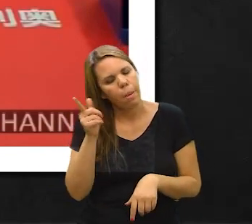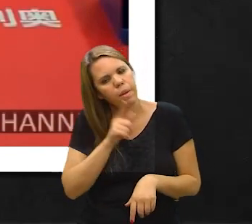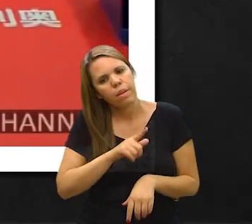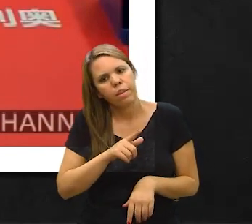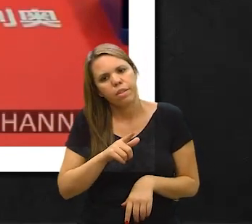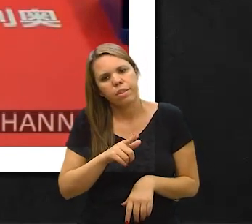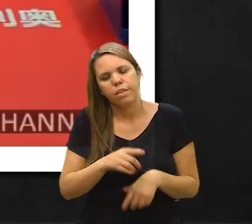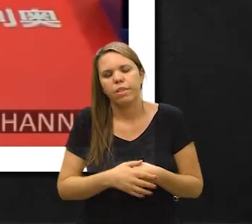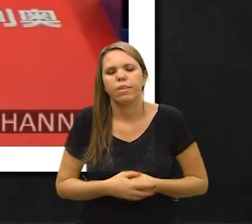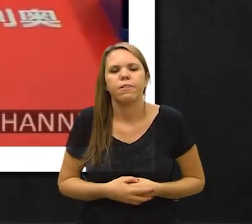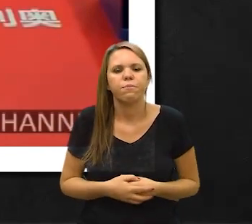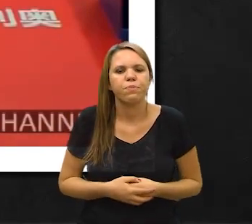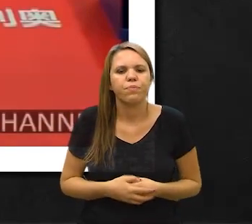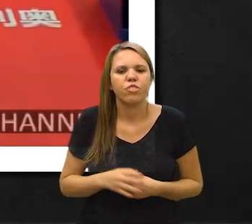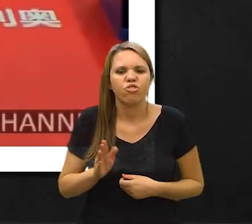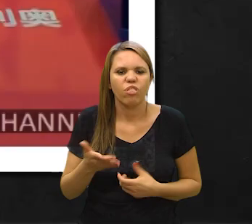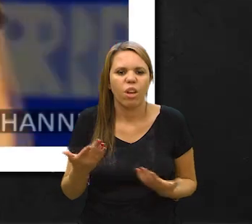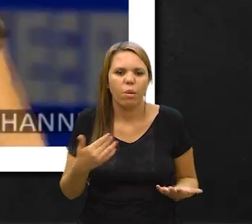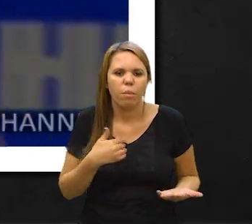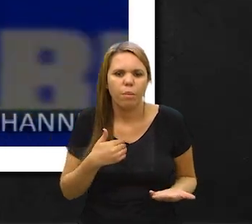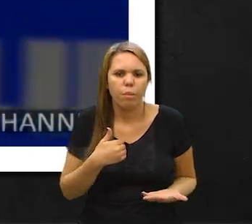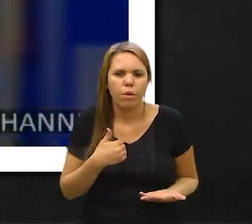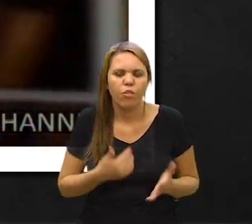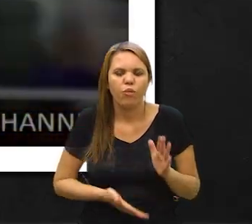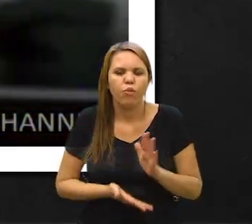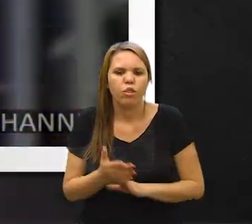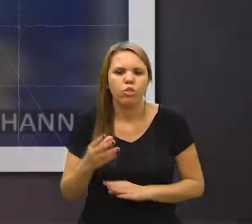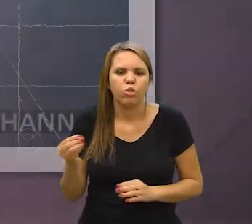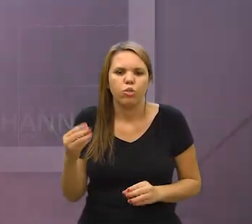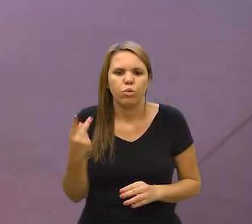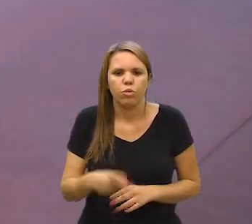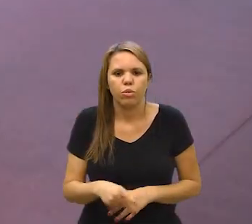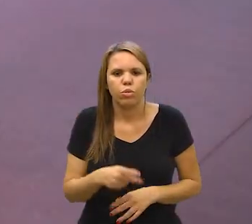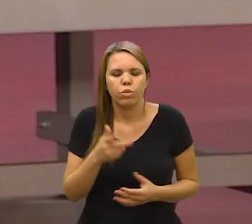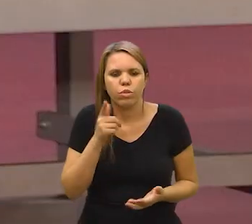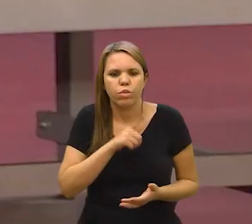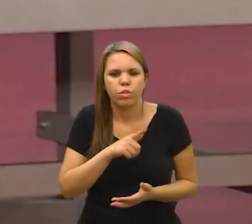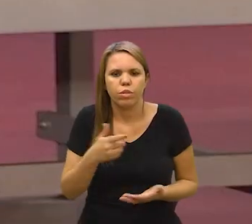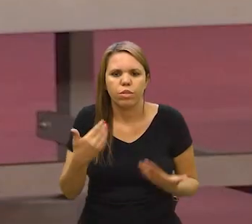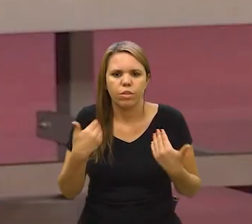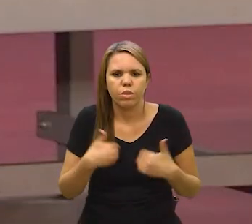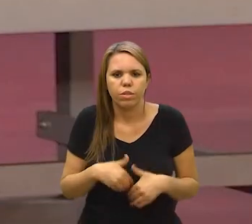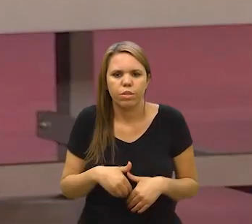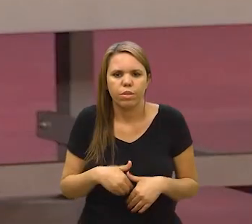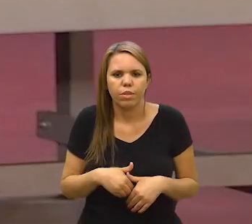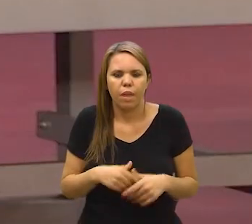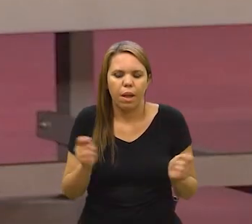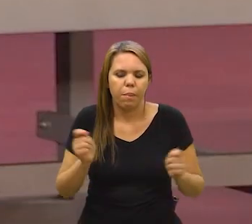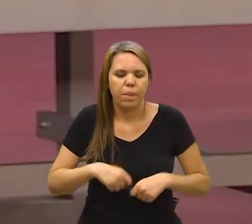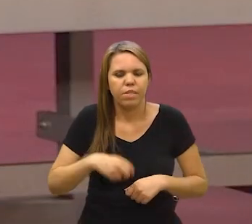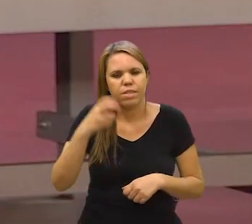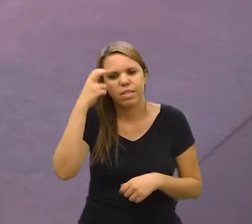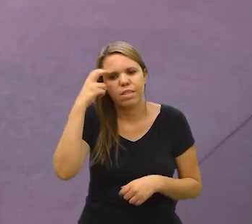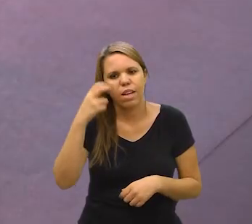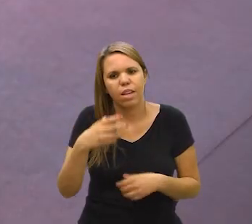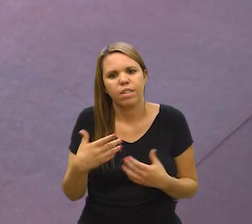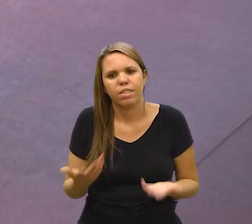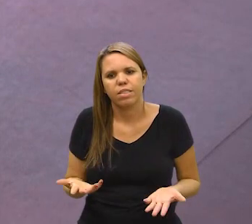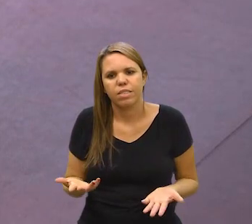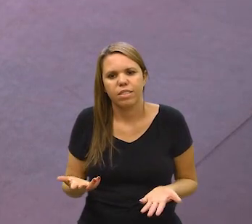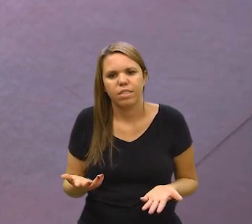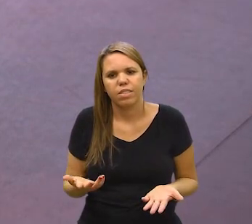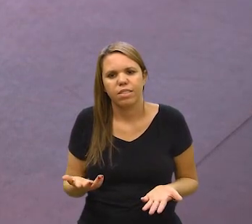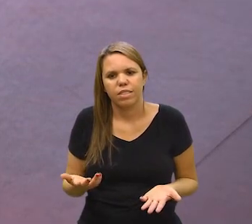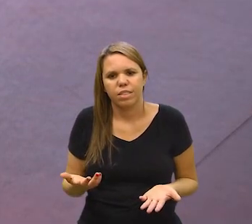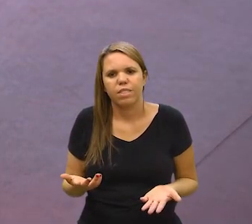mas isso aí já é demais pra mim. Já tá fugindo do seu alcance, já foge da minha capacidade. Deixa na canhotinha, então,